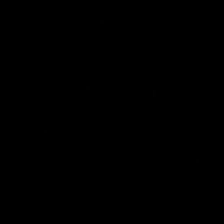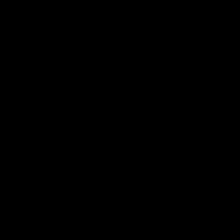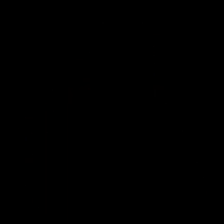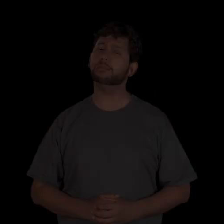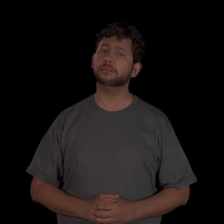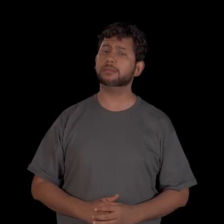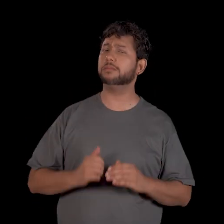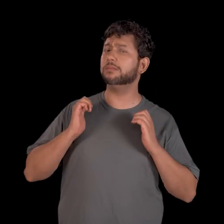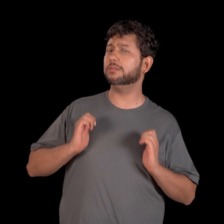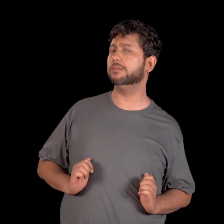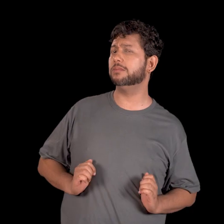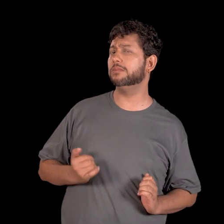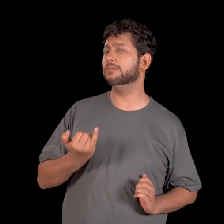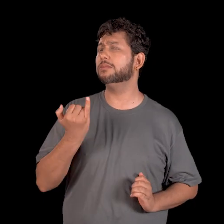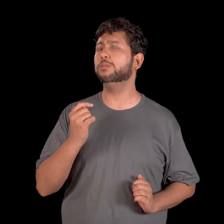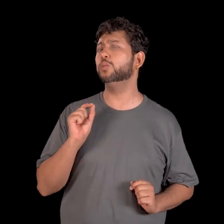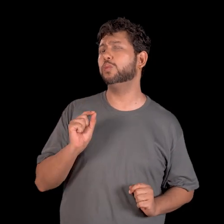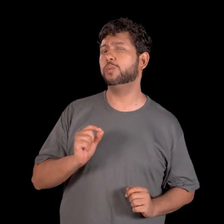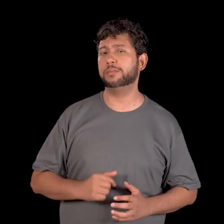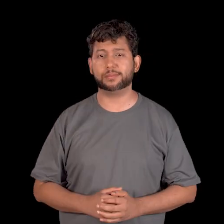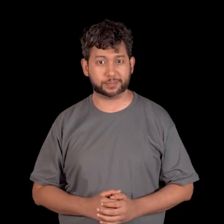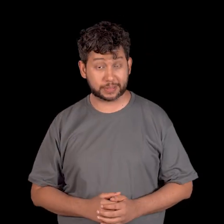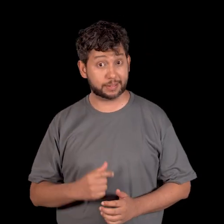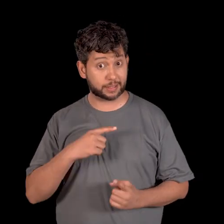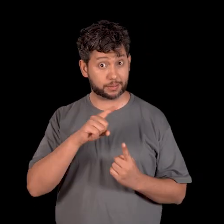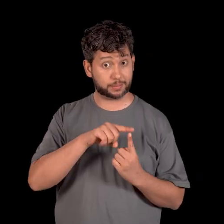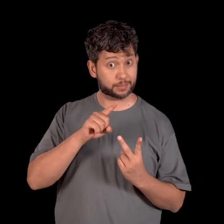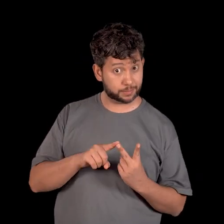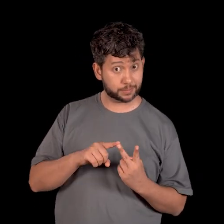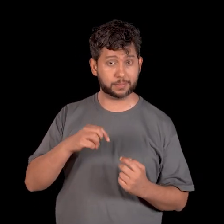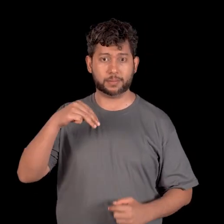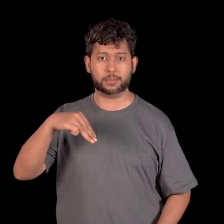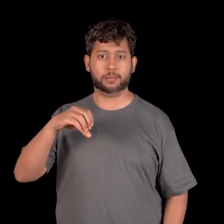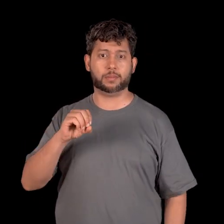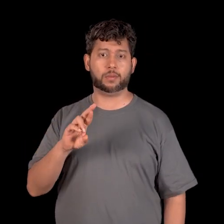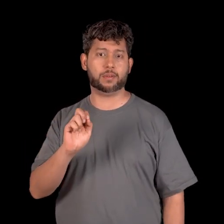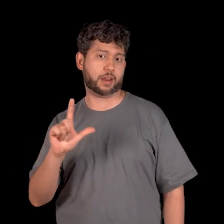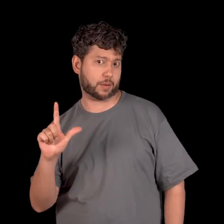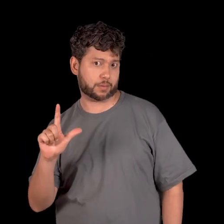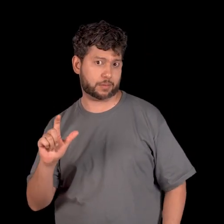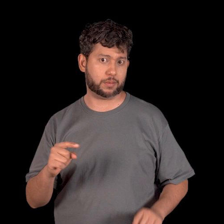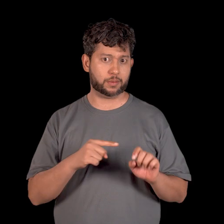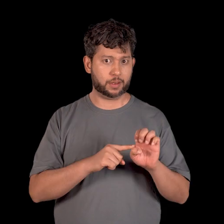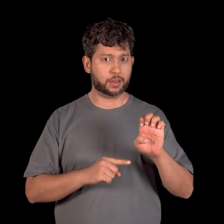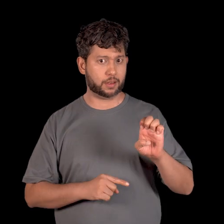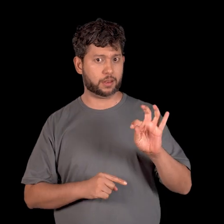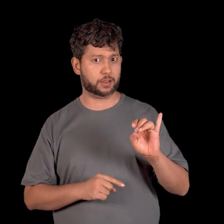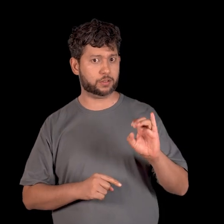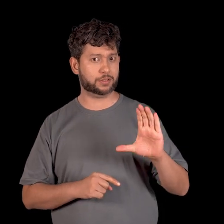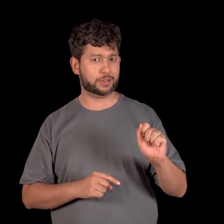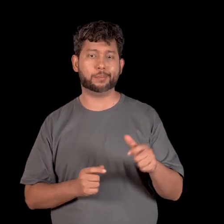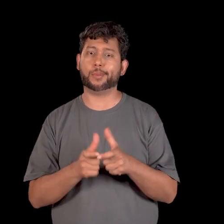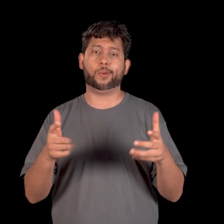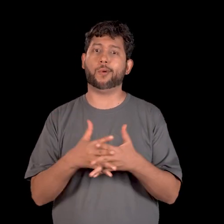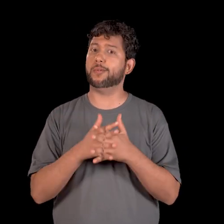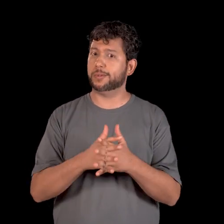sanitário. Qual a importância da ética? A moral e a ética são duas palavras que se confundem, por isso